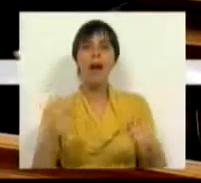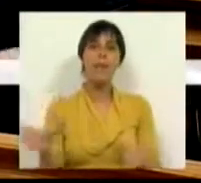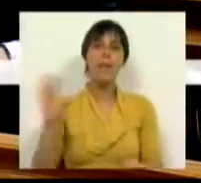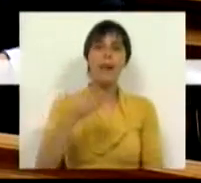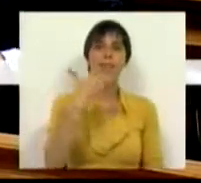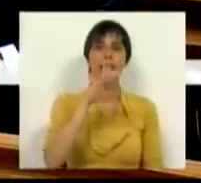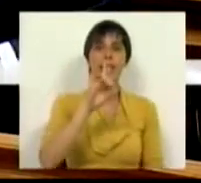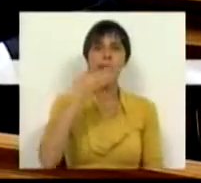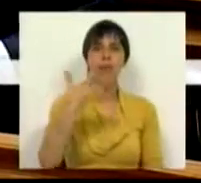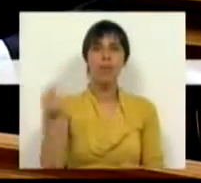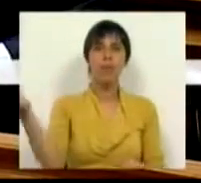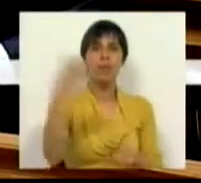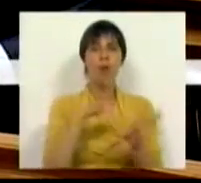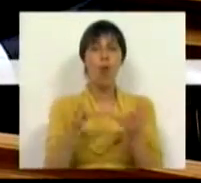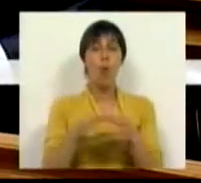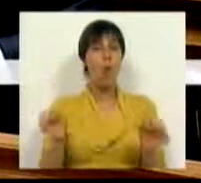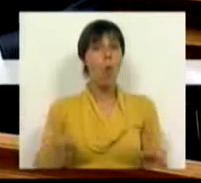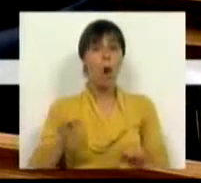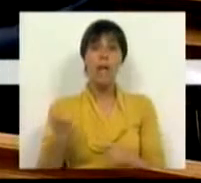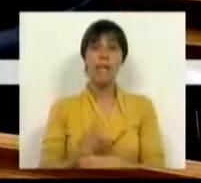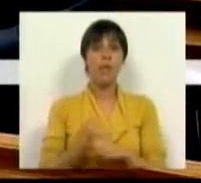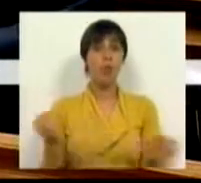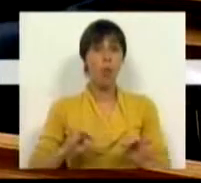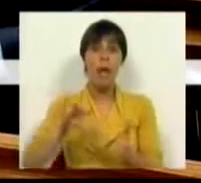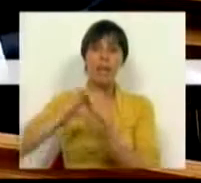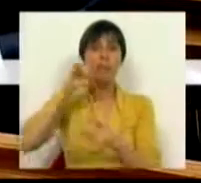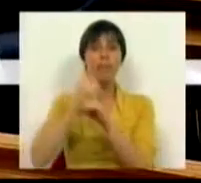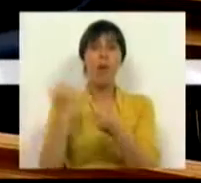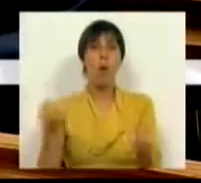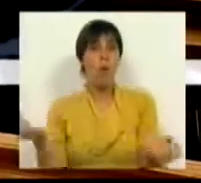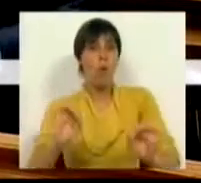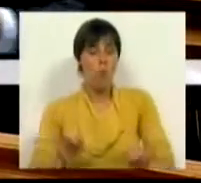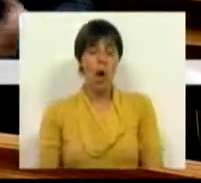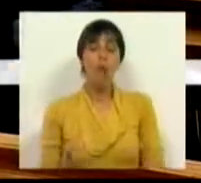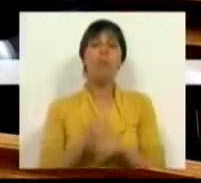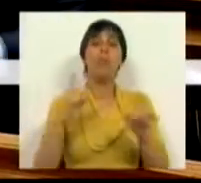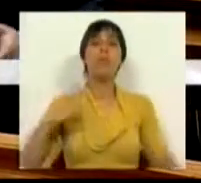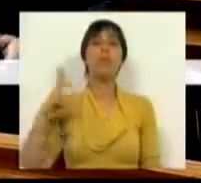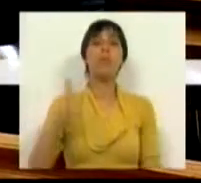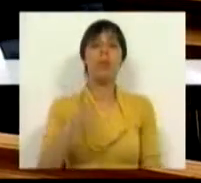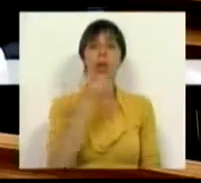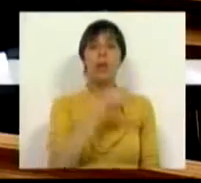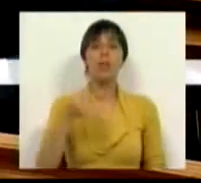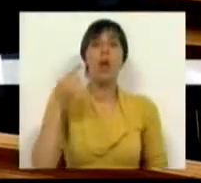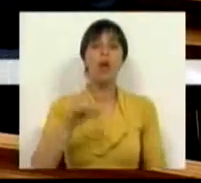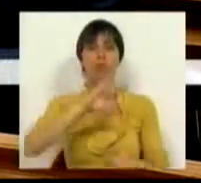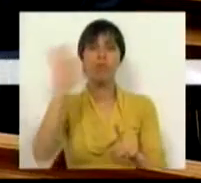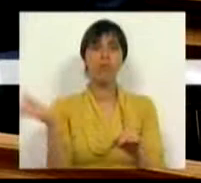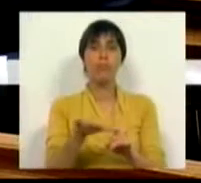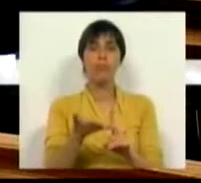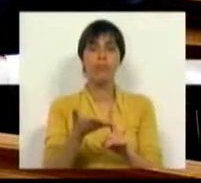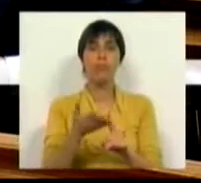mais de 161 concelhos neste país que não tinham serviço de centros de inspeção automóvel, porque Portugal tinha sido em 2009